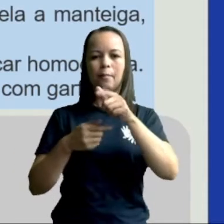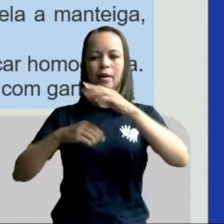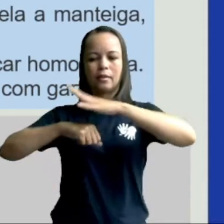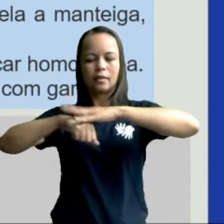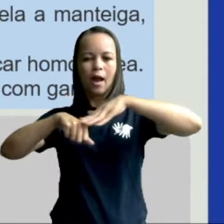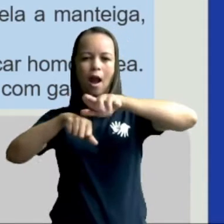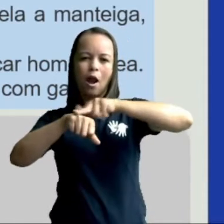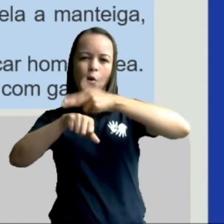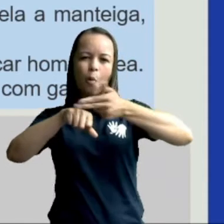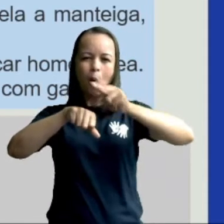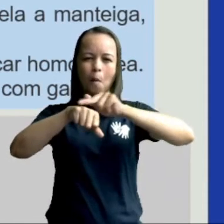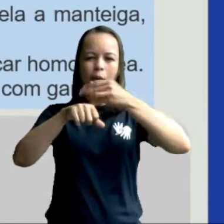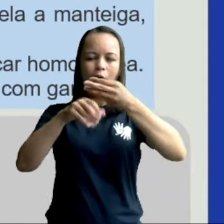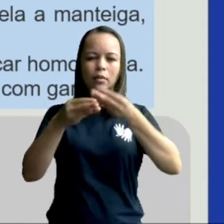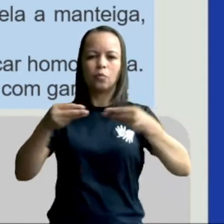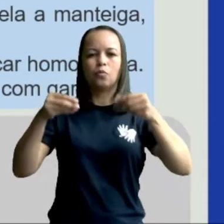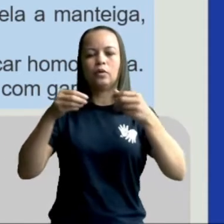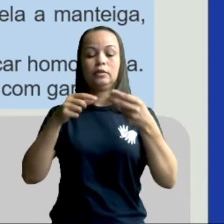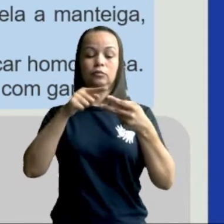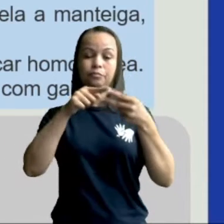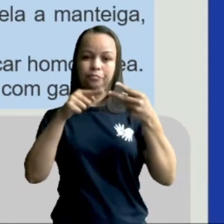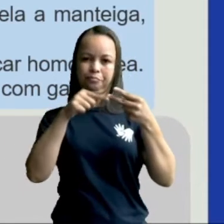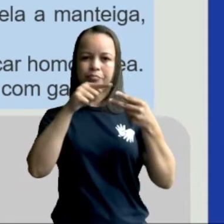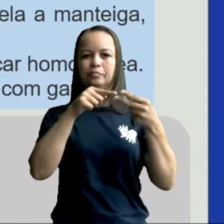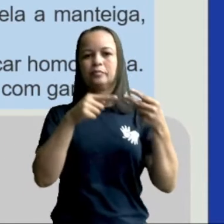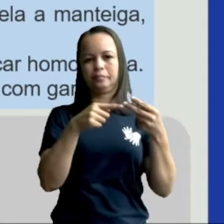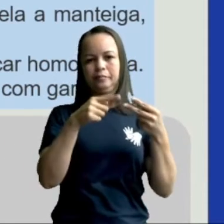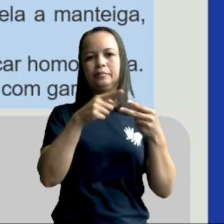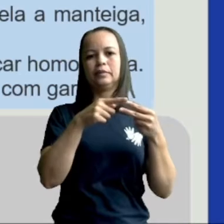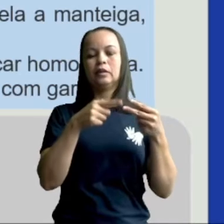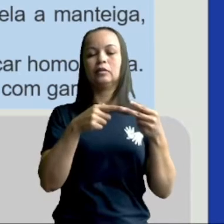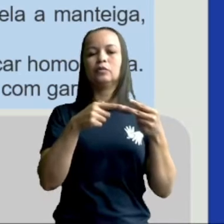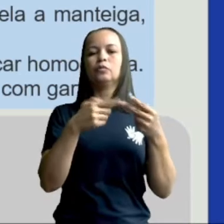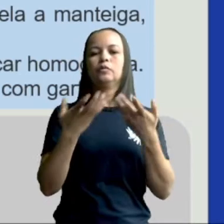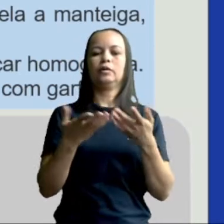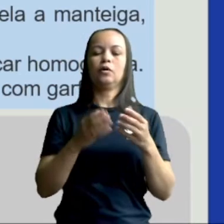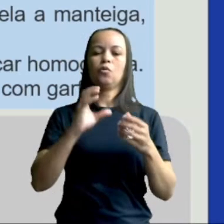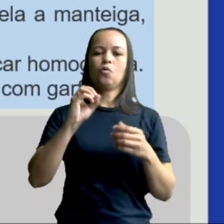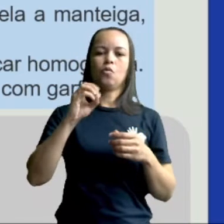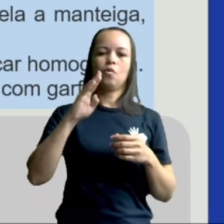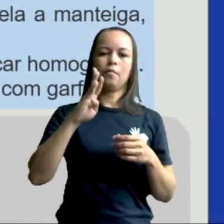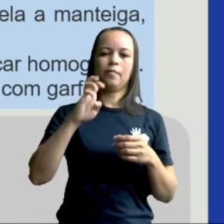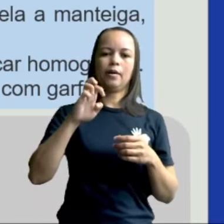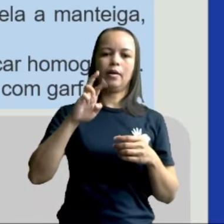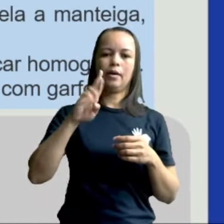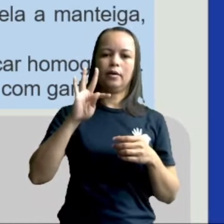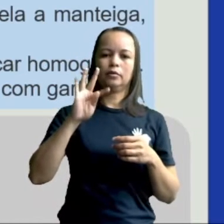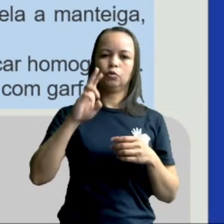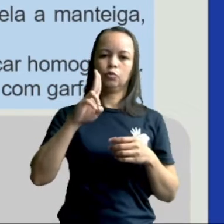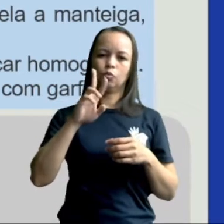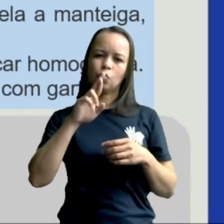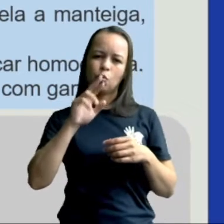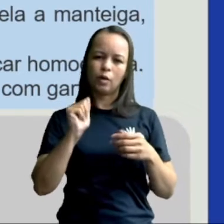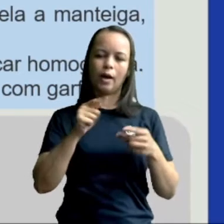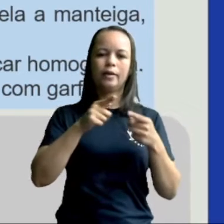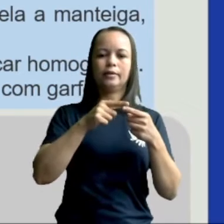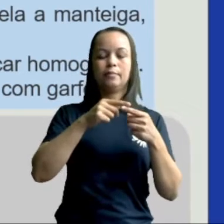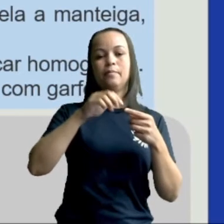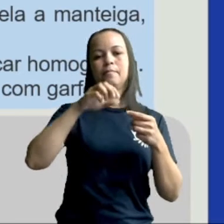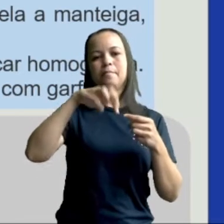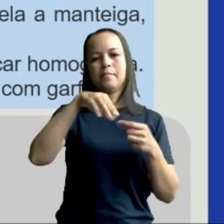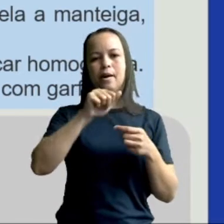de preparo, tanto o preparo da massa, quanto o preparo da cobertura. E aí a gente segue,